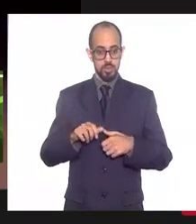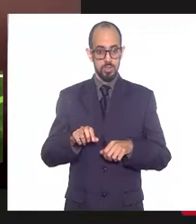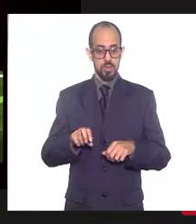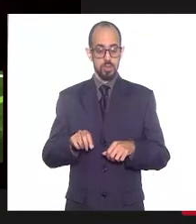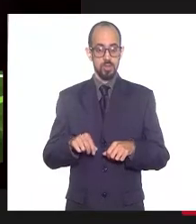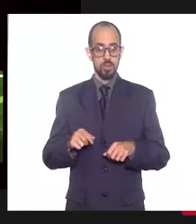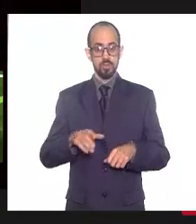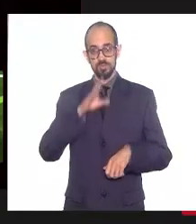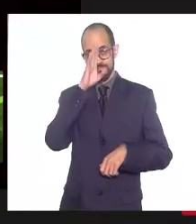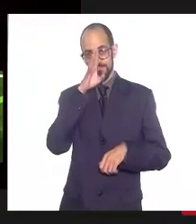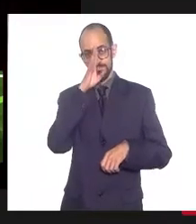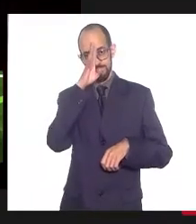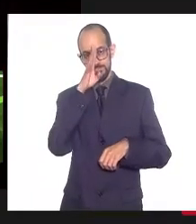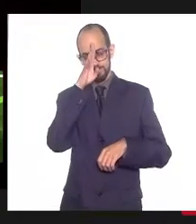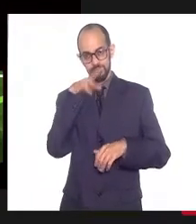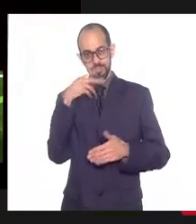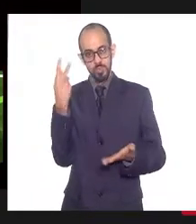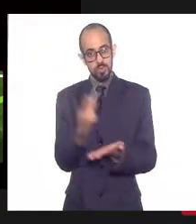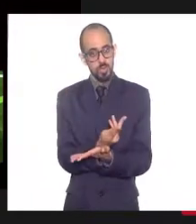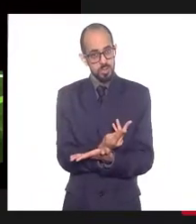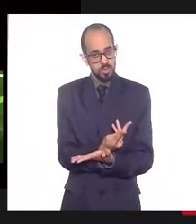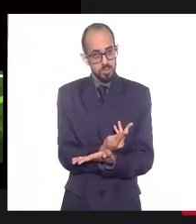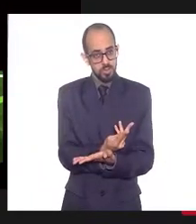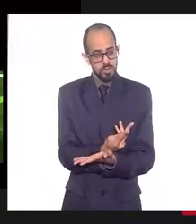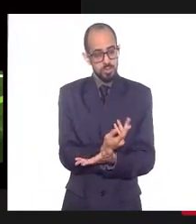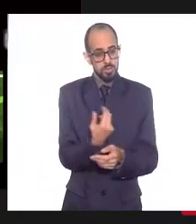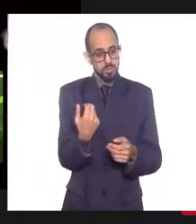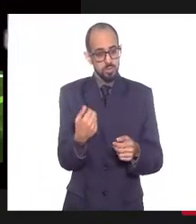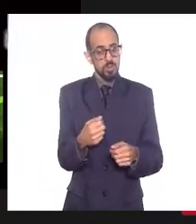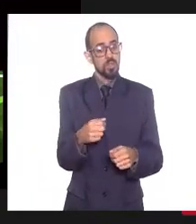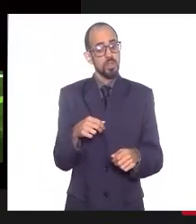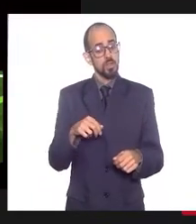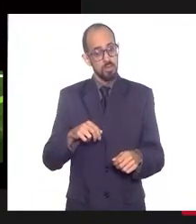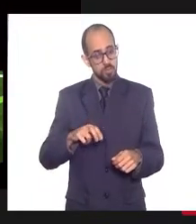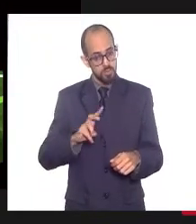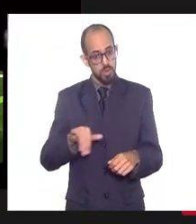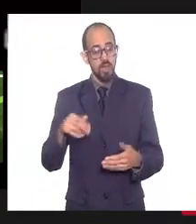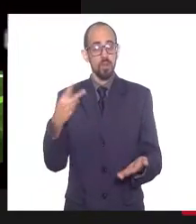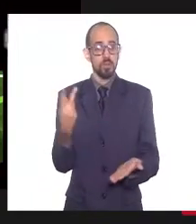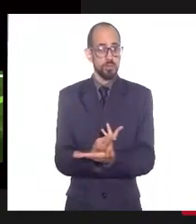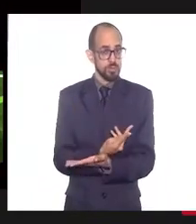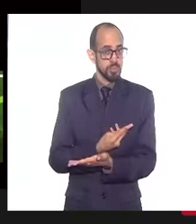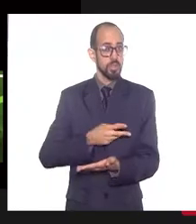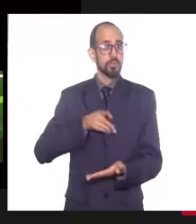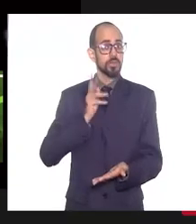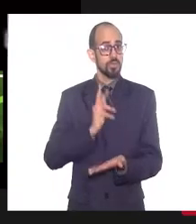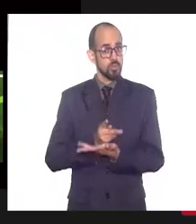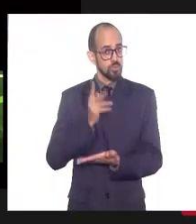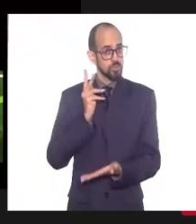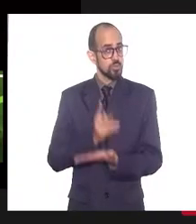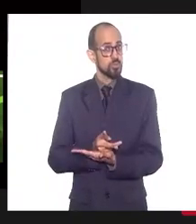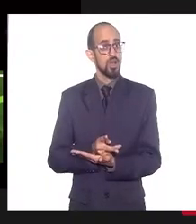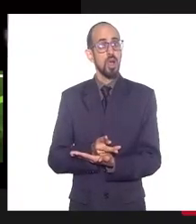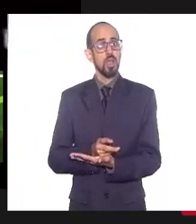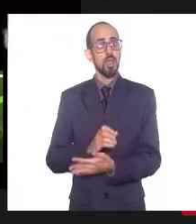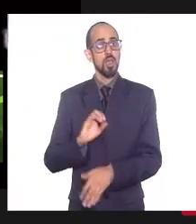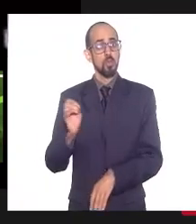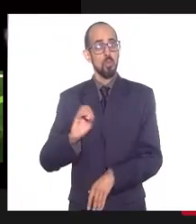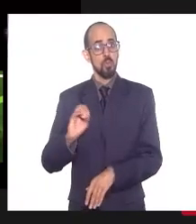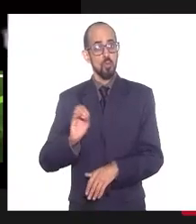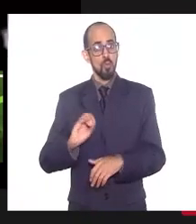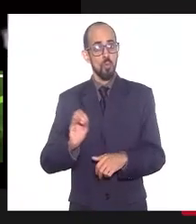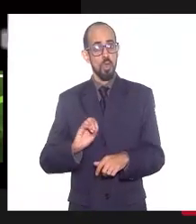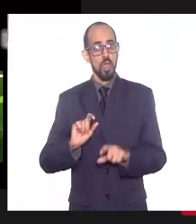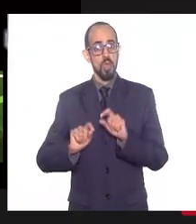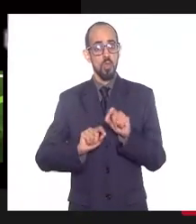os absurdos acontecem e têm acontecido. E tem acontecido, e tem acontecido, e ninguém